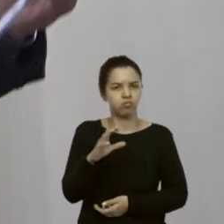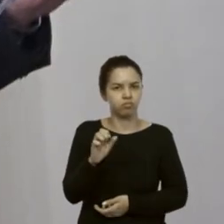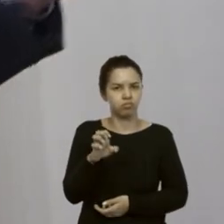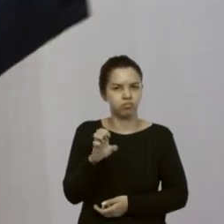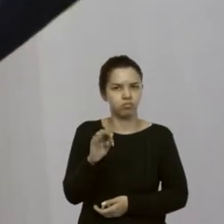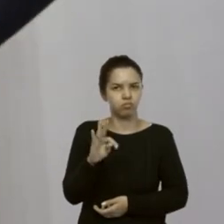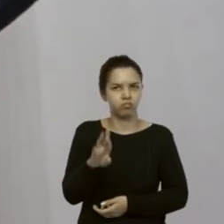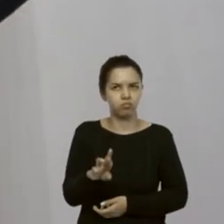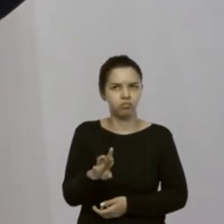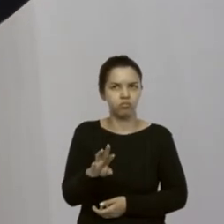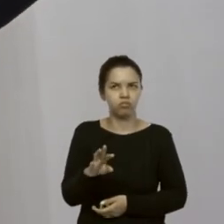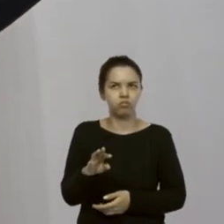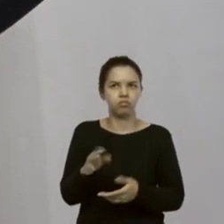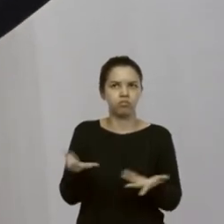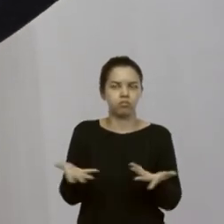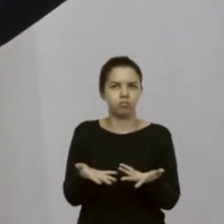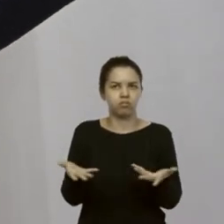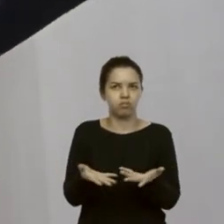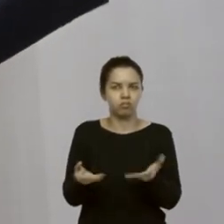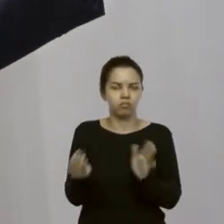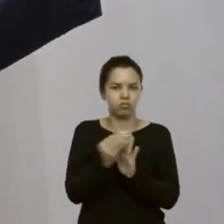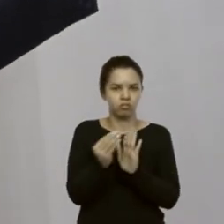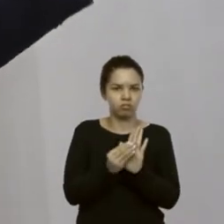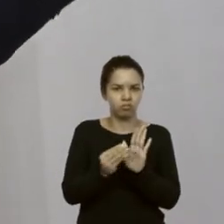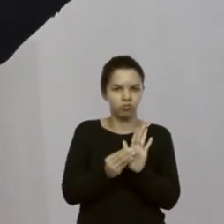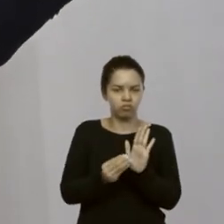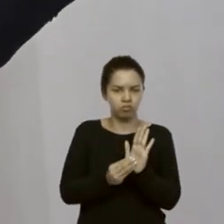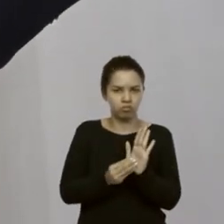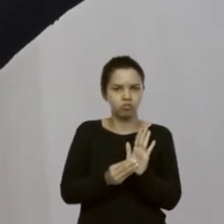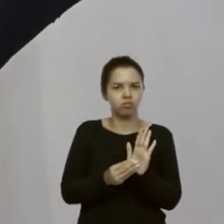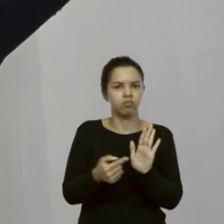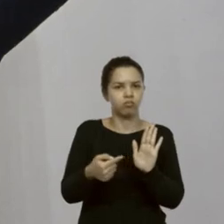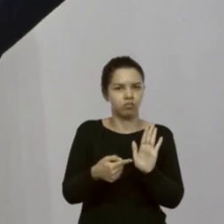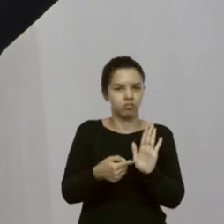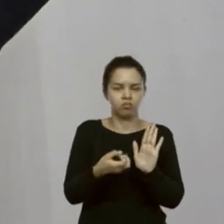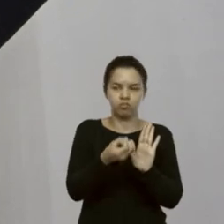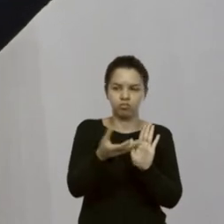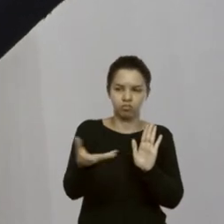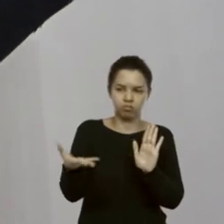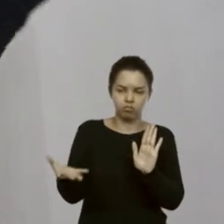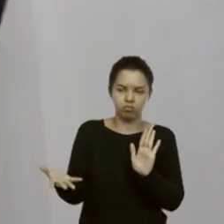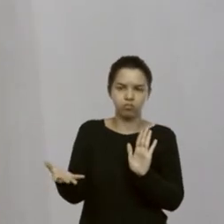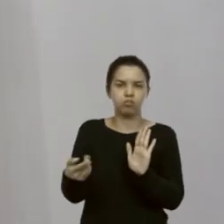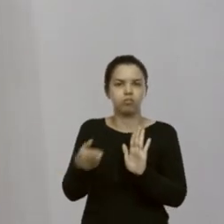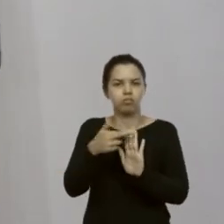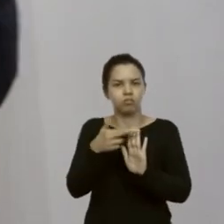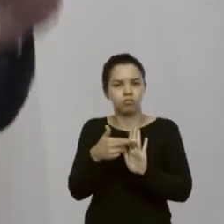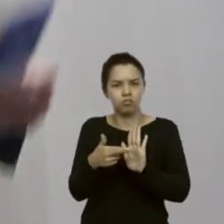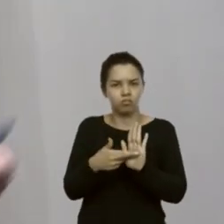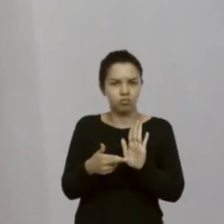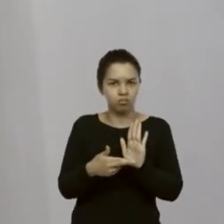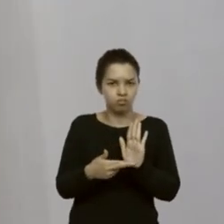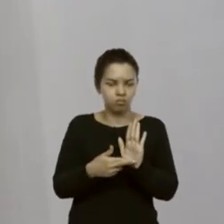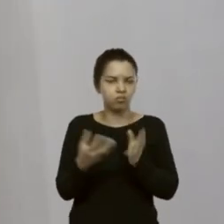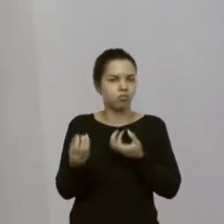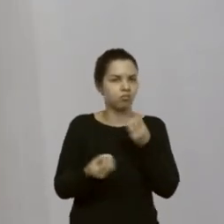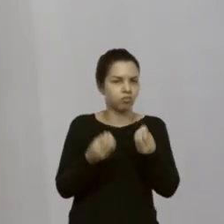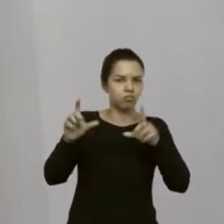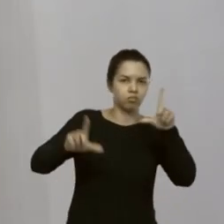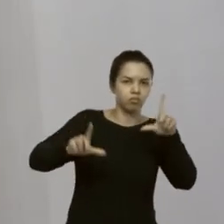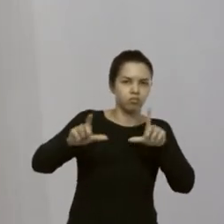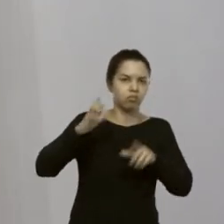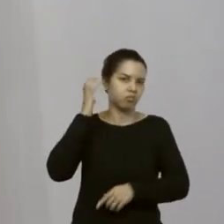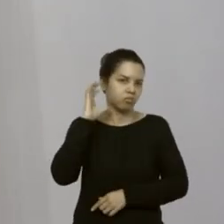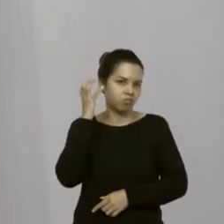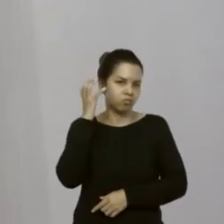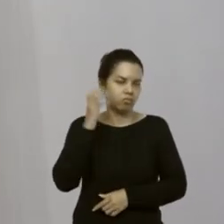esta cartilha, as regras para a publicidade da administração pública no rádio e na televisão, que será distribuída em todo o Estado de